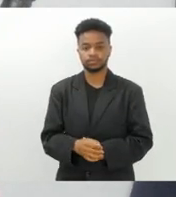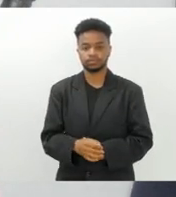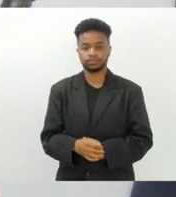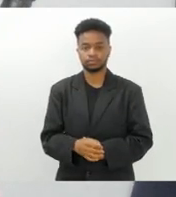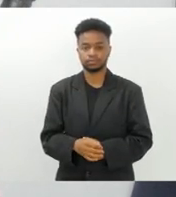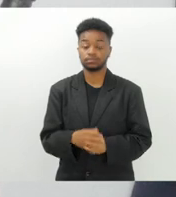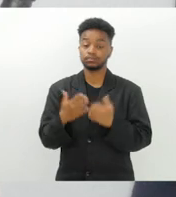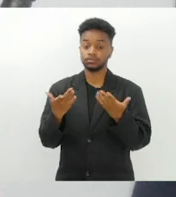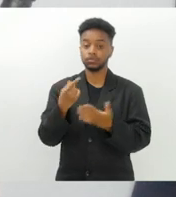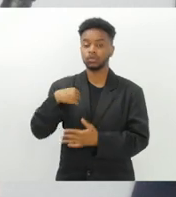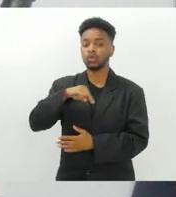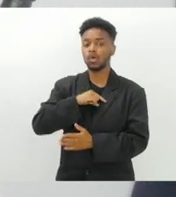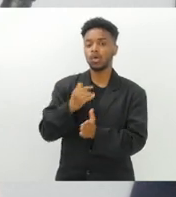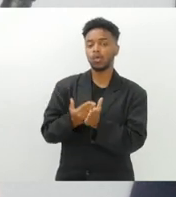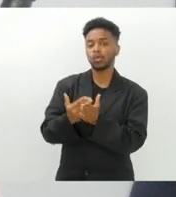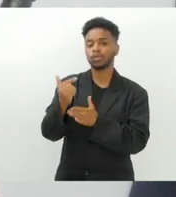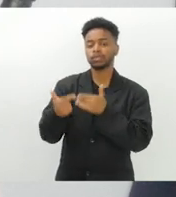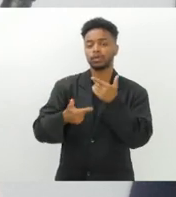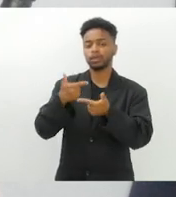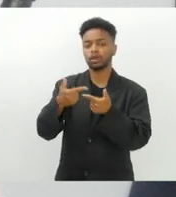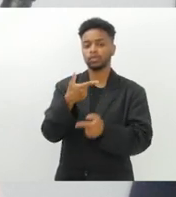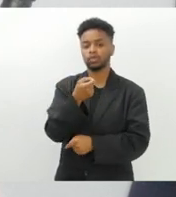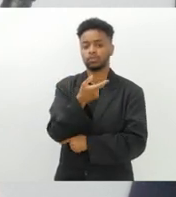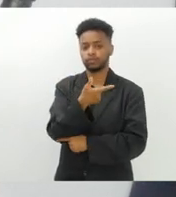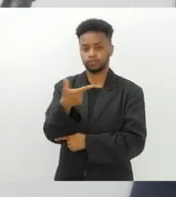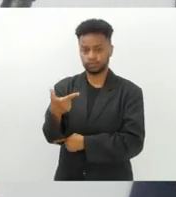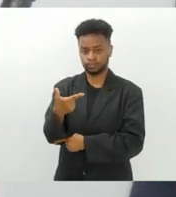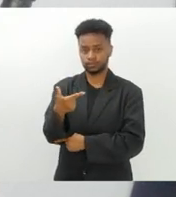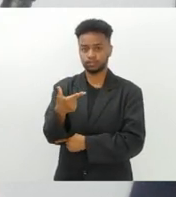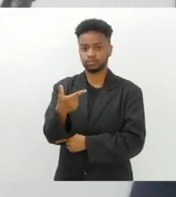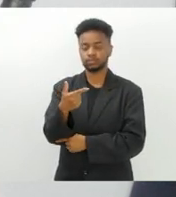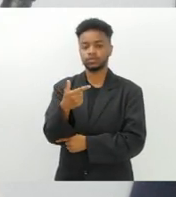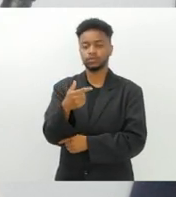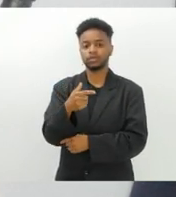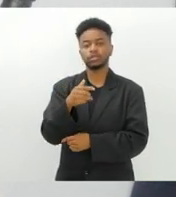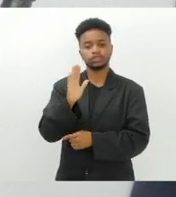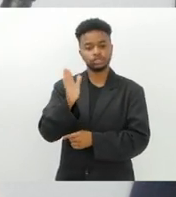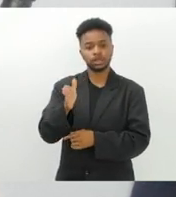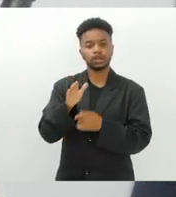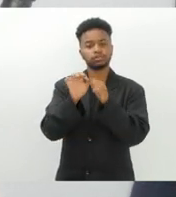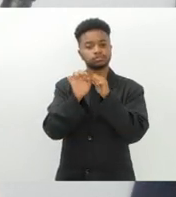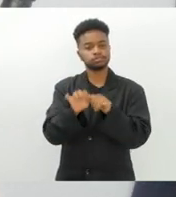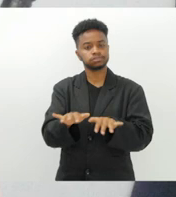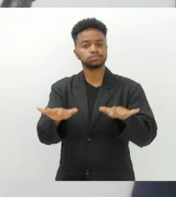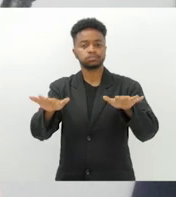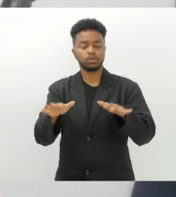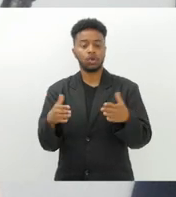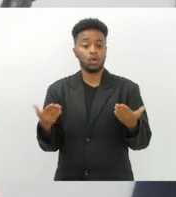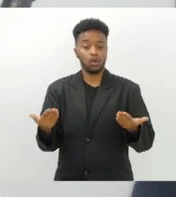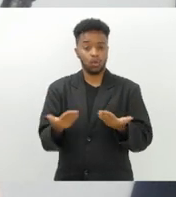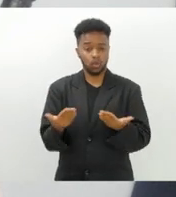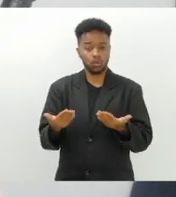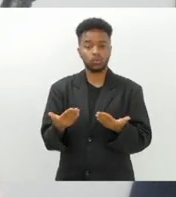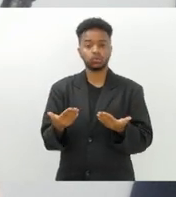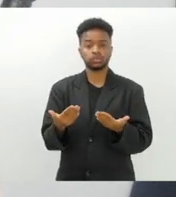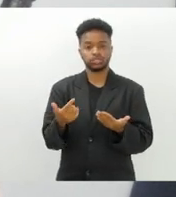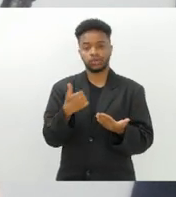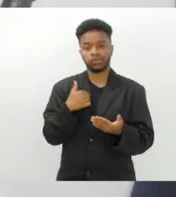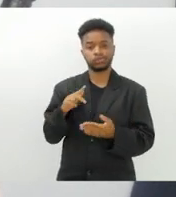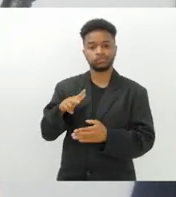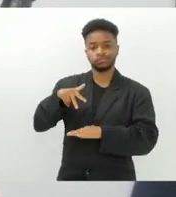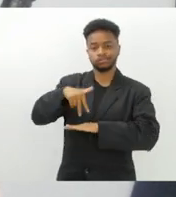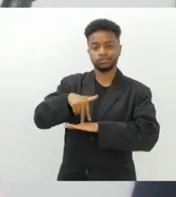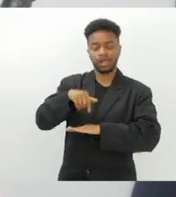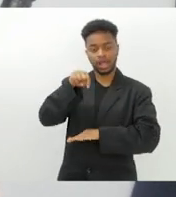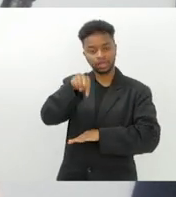E nós começamos um trabalho em 2022, um trabalho que já repercutiu. E hoje me coloco aqui diante de